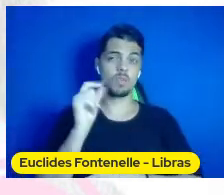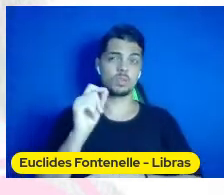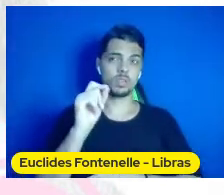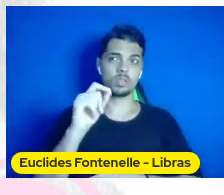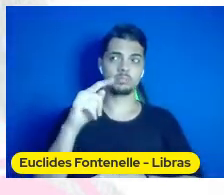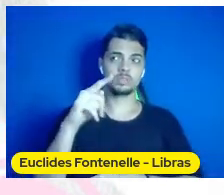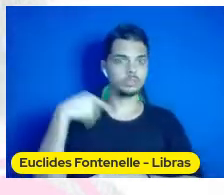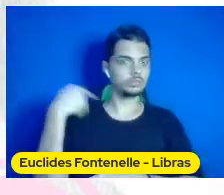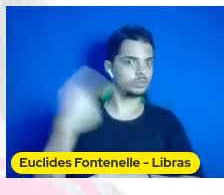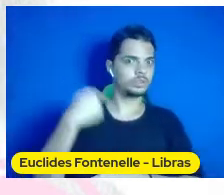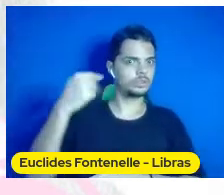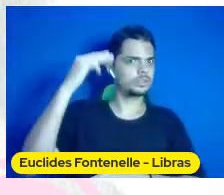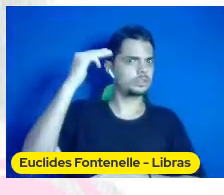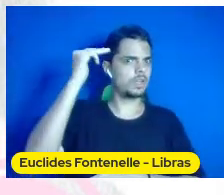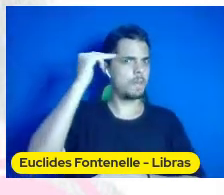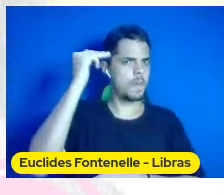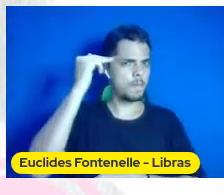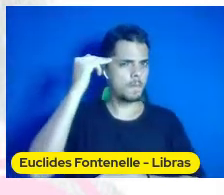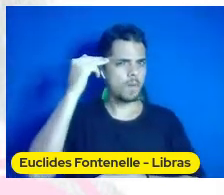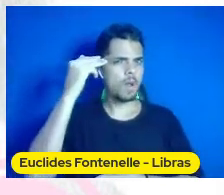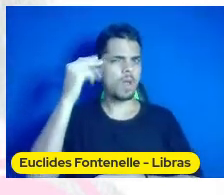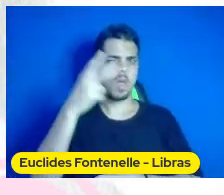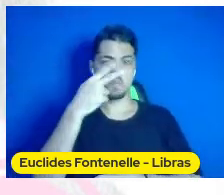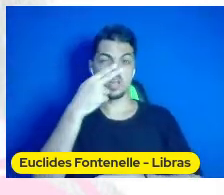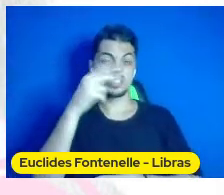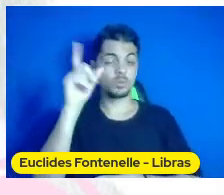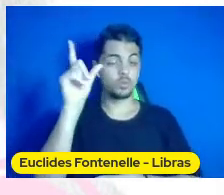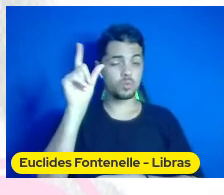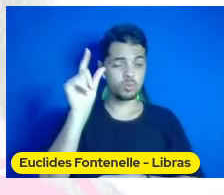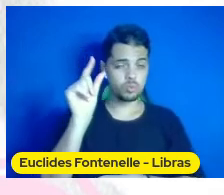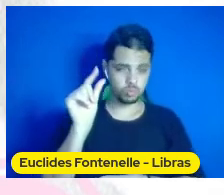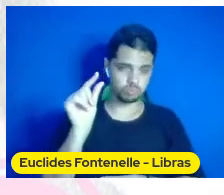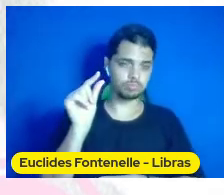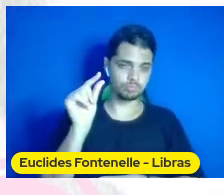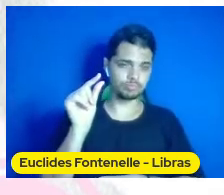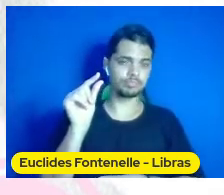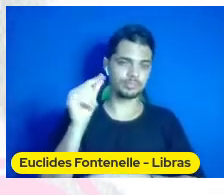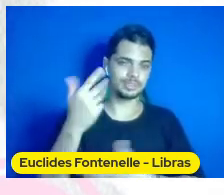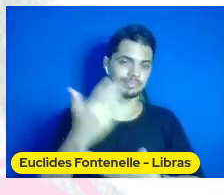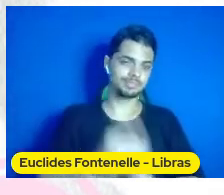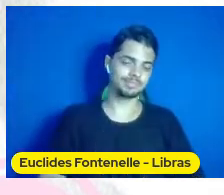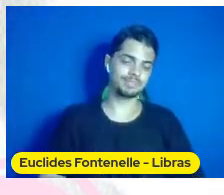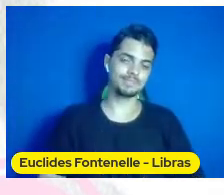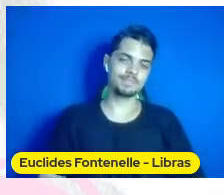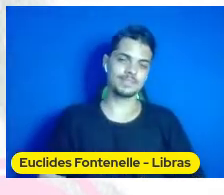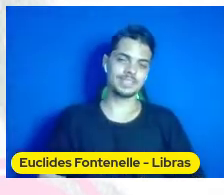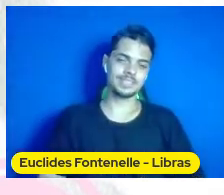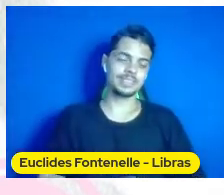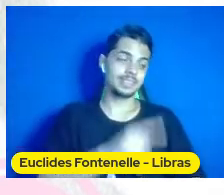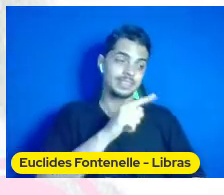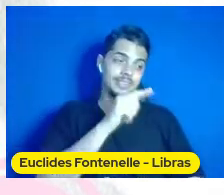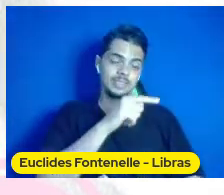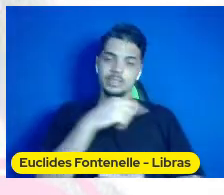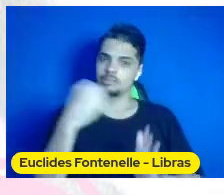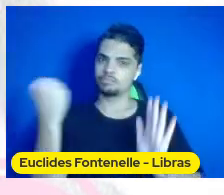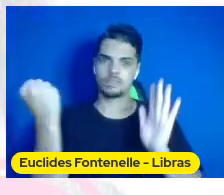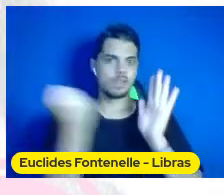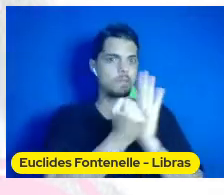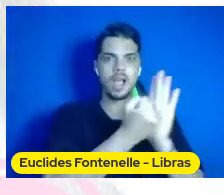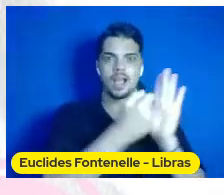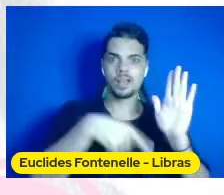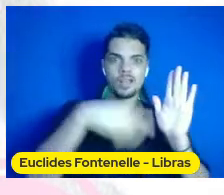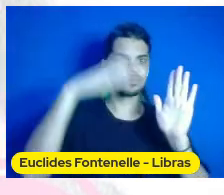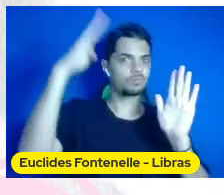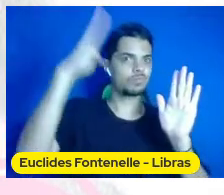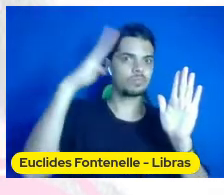como é que posso dizer? Uma É etiquetado isso, né, como brasileiro. A gente fala muito sobre